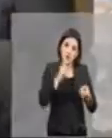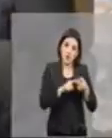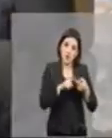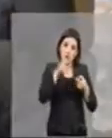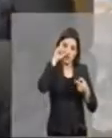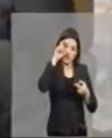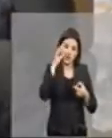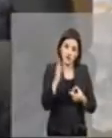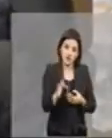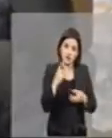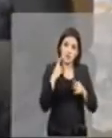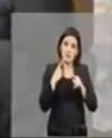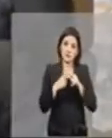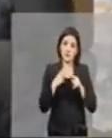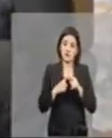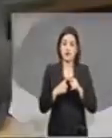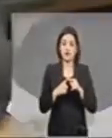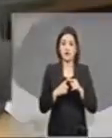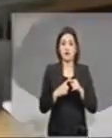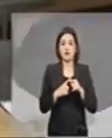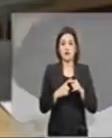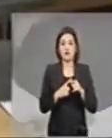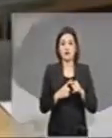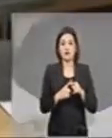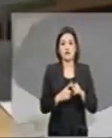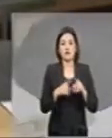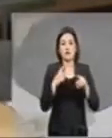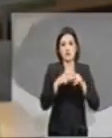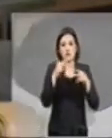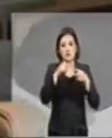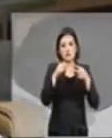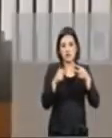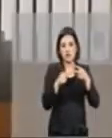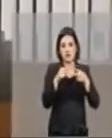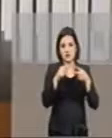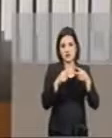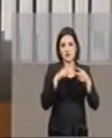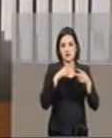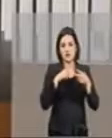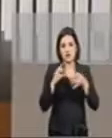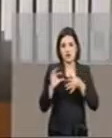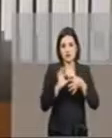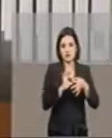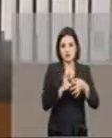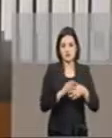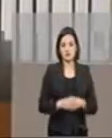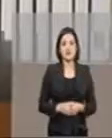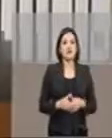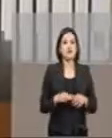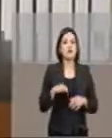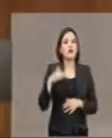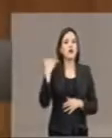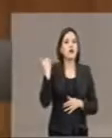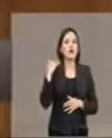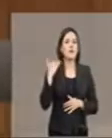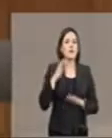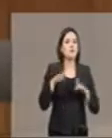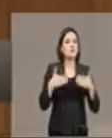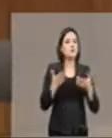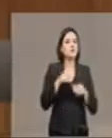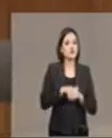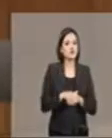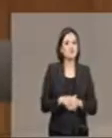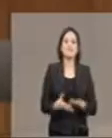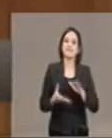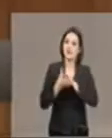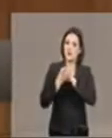conexão que há da ação acessória com a ação principal. Como vota a ministra Carmen Lúcia? Presidente, também cumprimentando